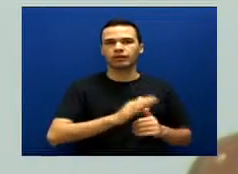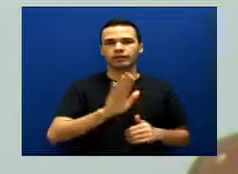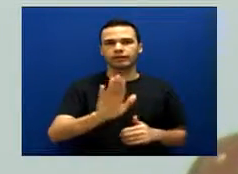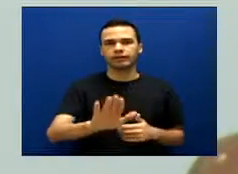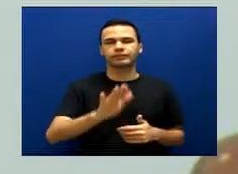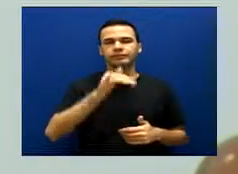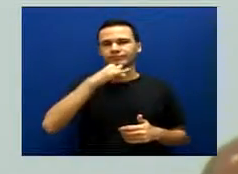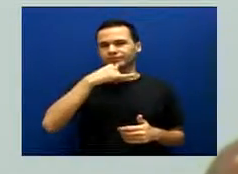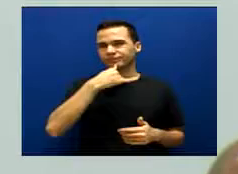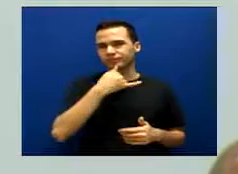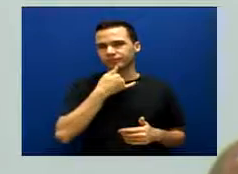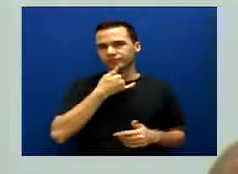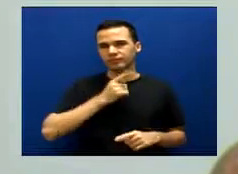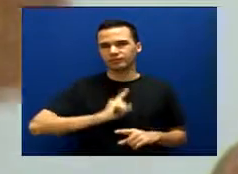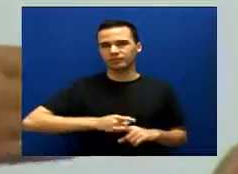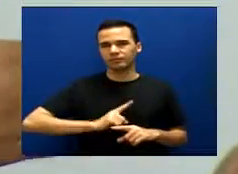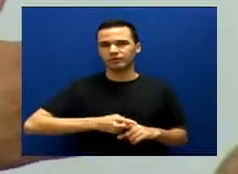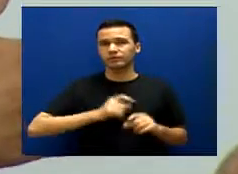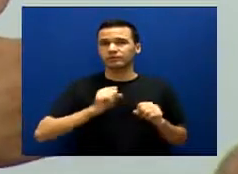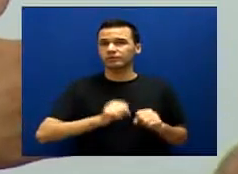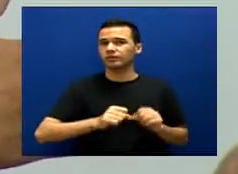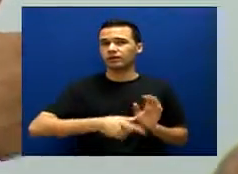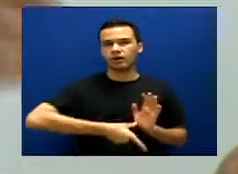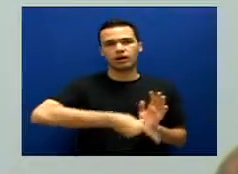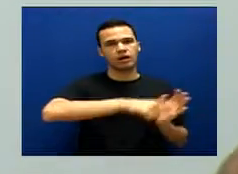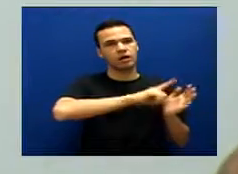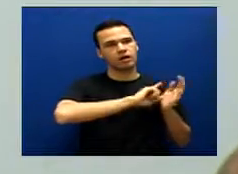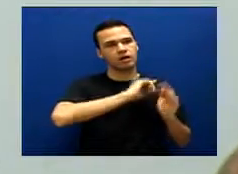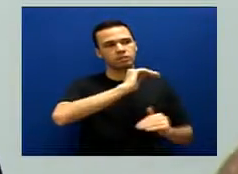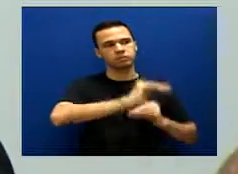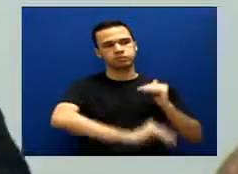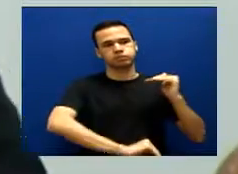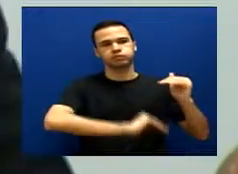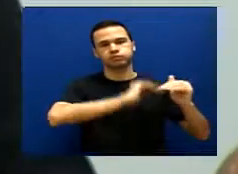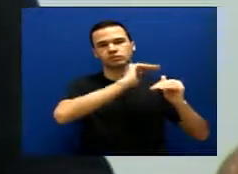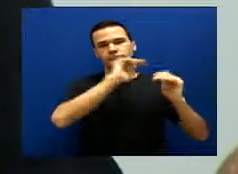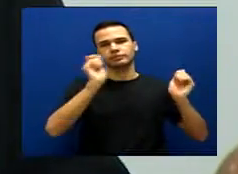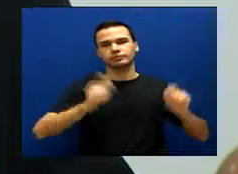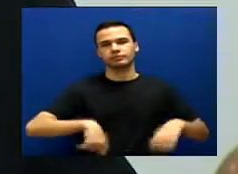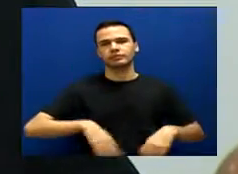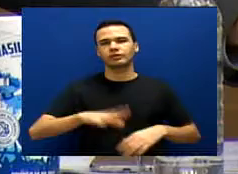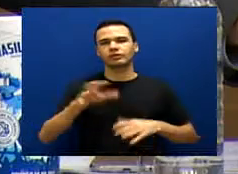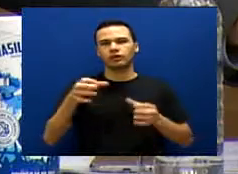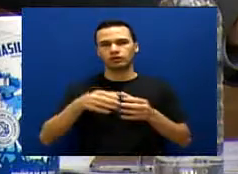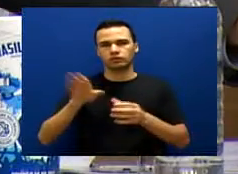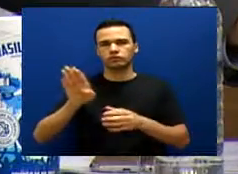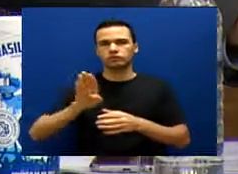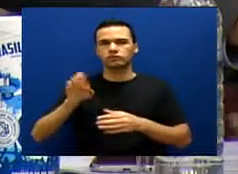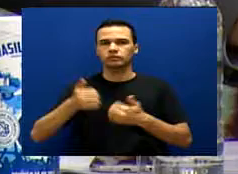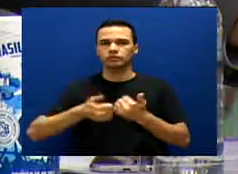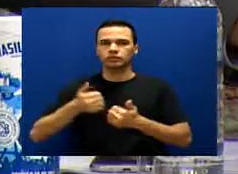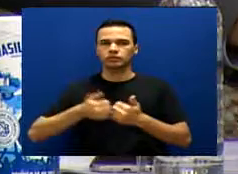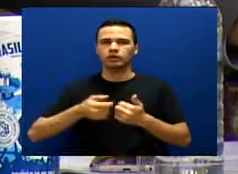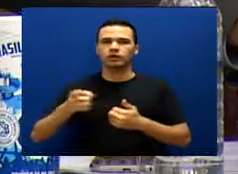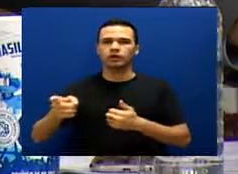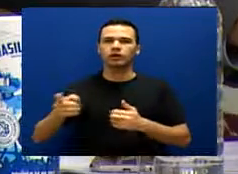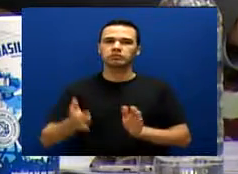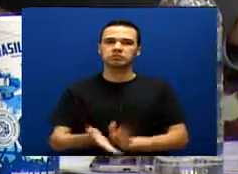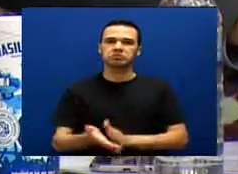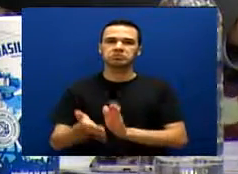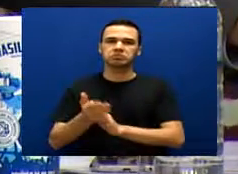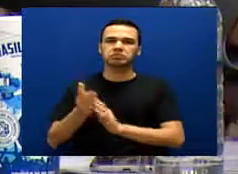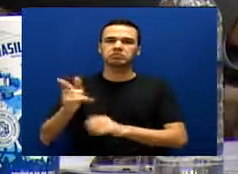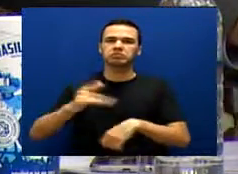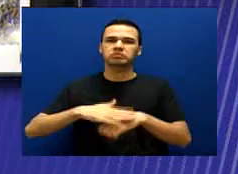muito triste porque podia ter chego antes. Mas é importante também, vereador, que é todo o mérito desse grupo que trabalhou nesse Sem momento dúvida, lá, todos,